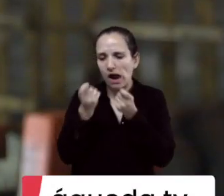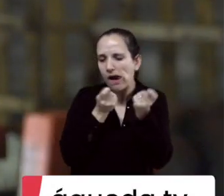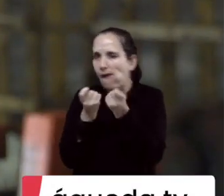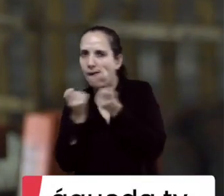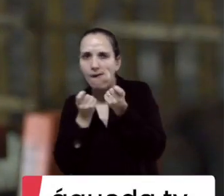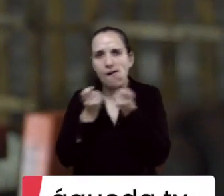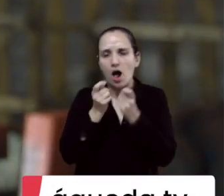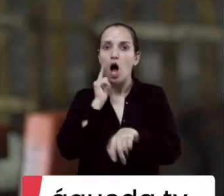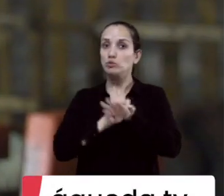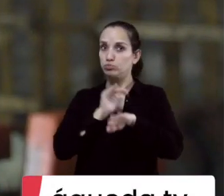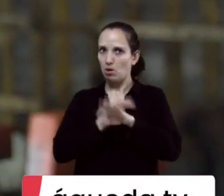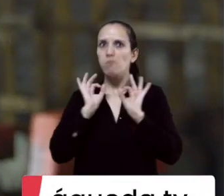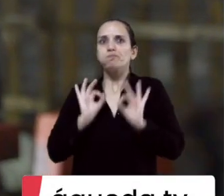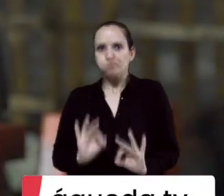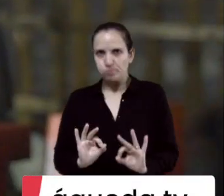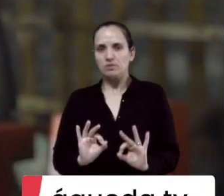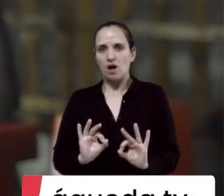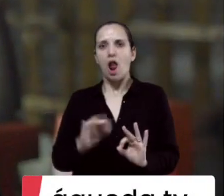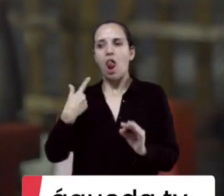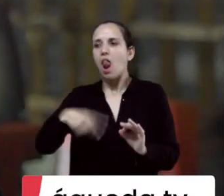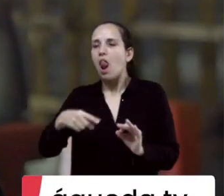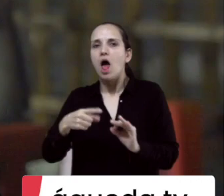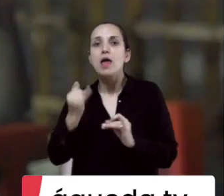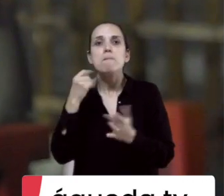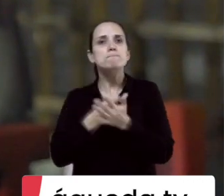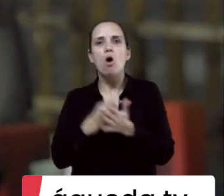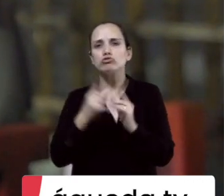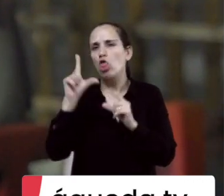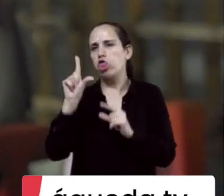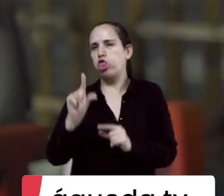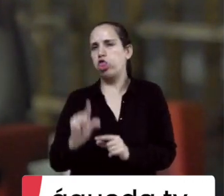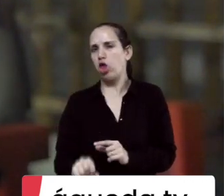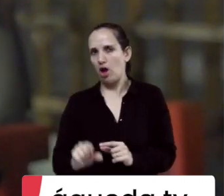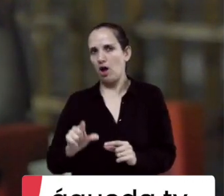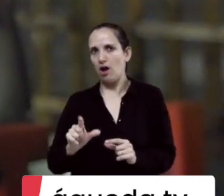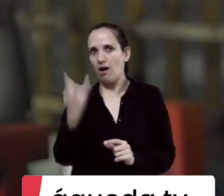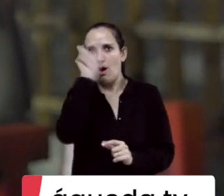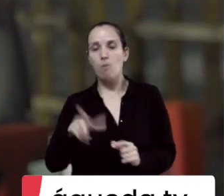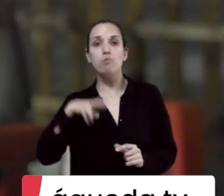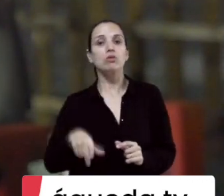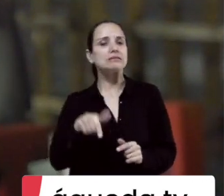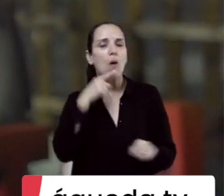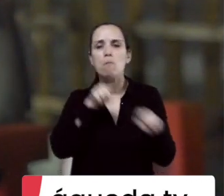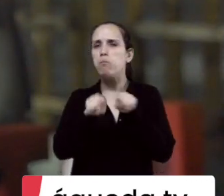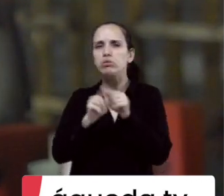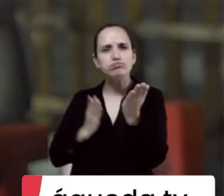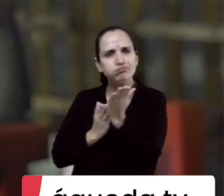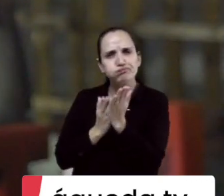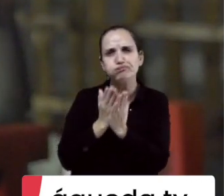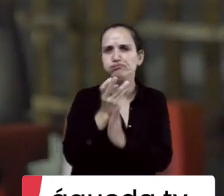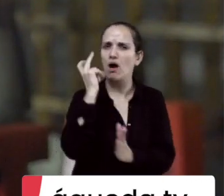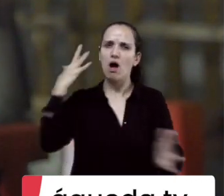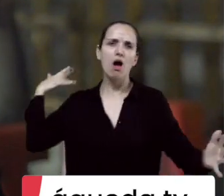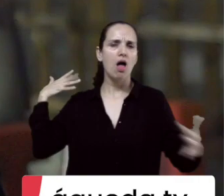cuidada e responsável, continuamos a ter os impostos mais baixos do país. Esta é uma política que tem sido seguida ao longo dos